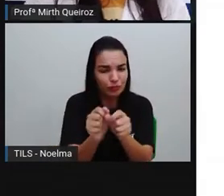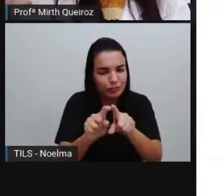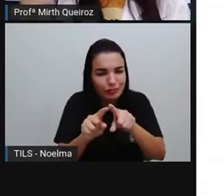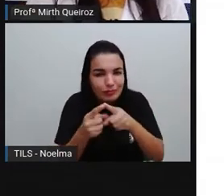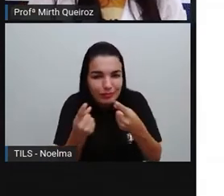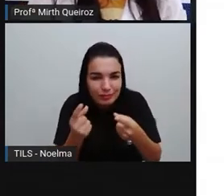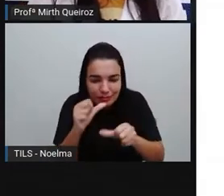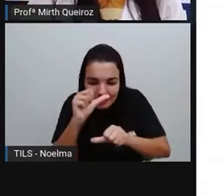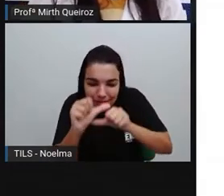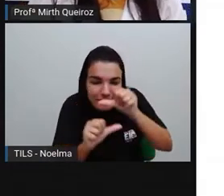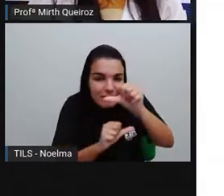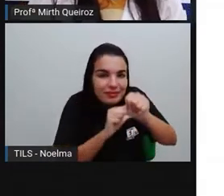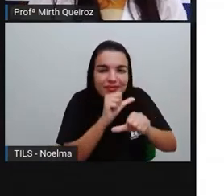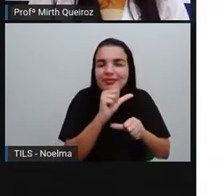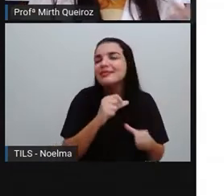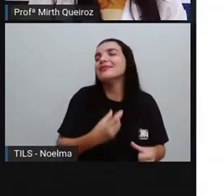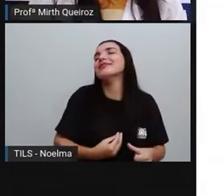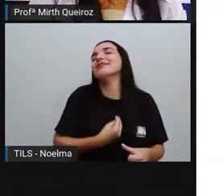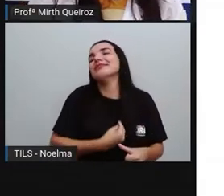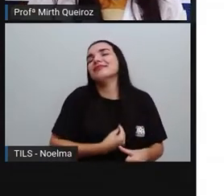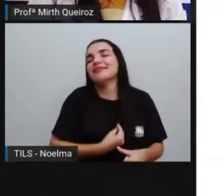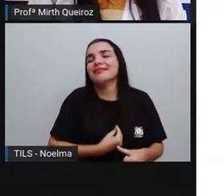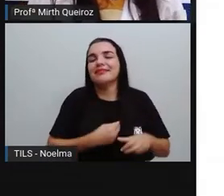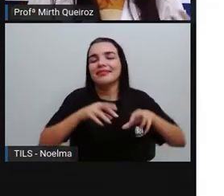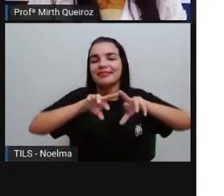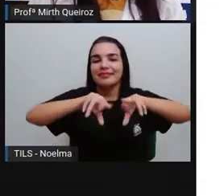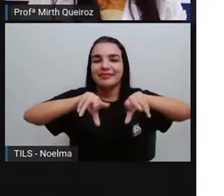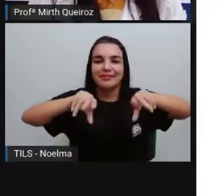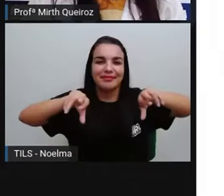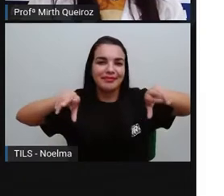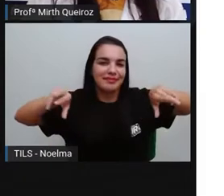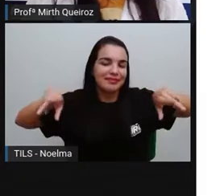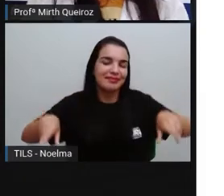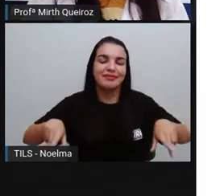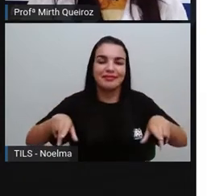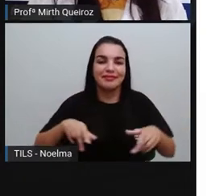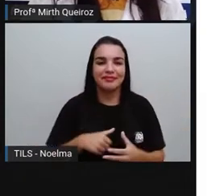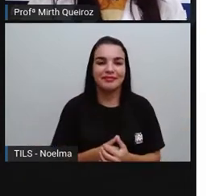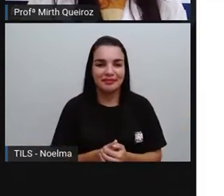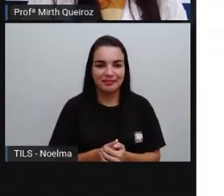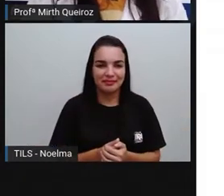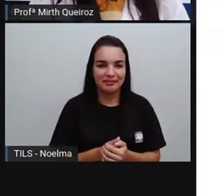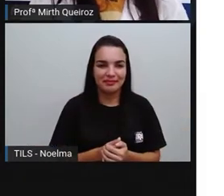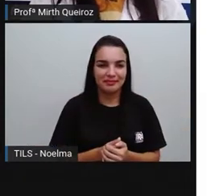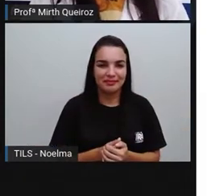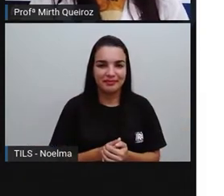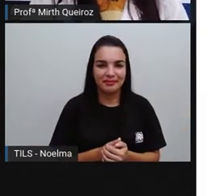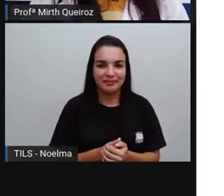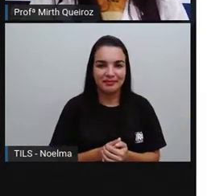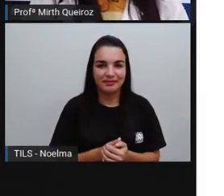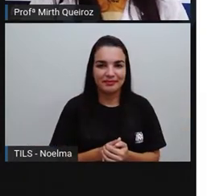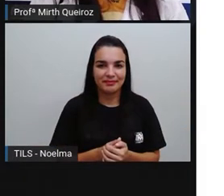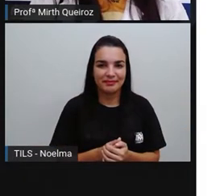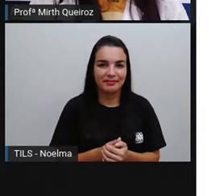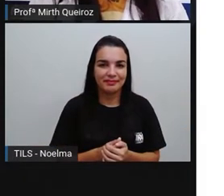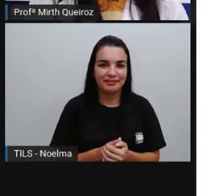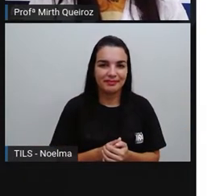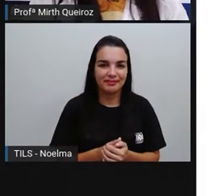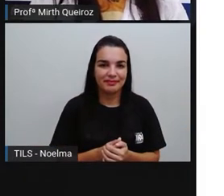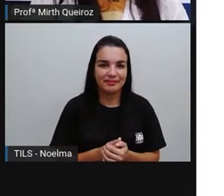as diferentes espécies que a gente tem aí de plantas, de animais, de micro-organismos, vão formar aí o que a gente chama de